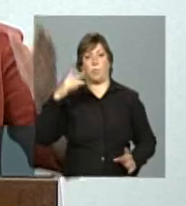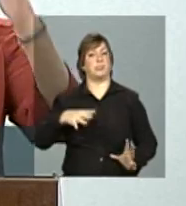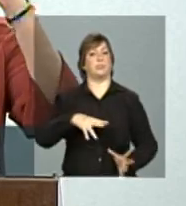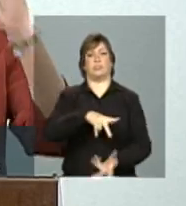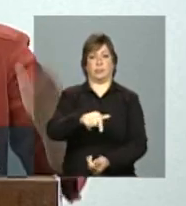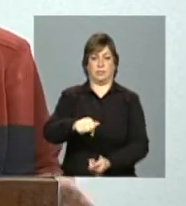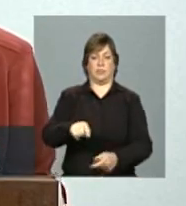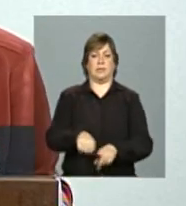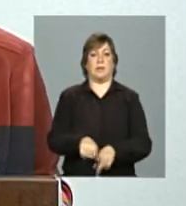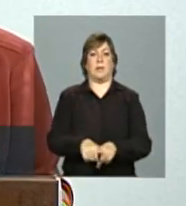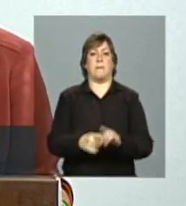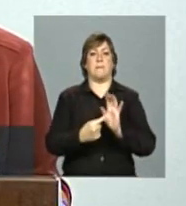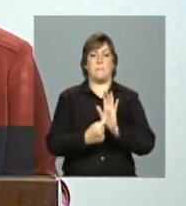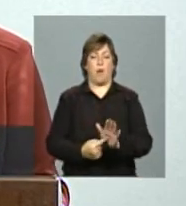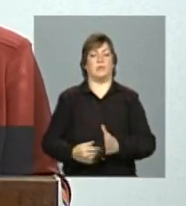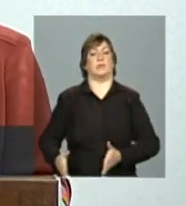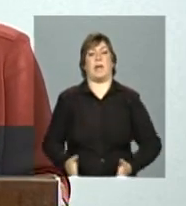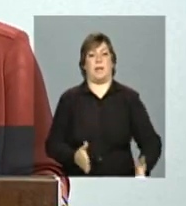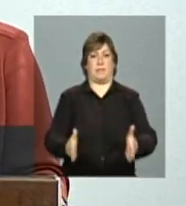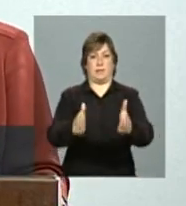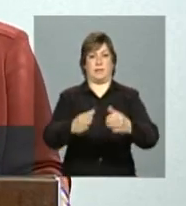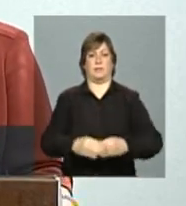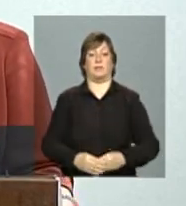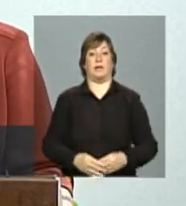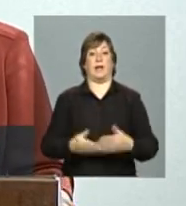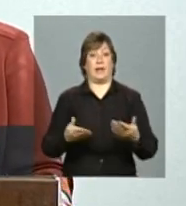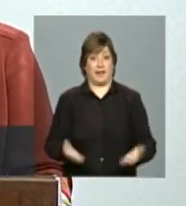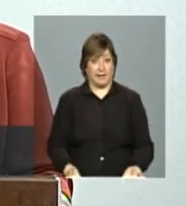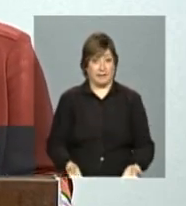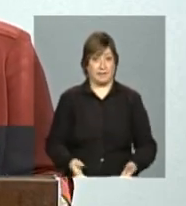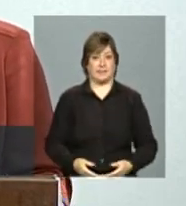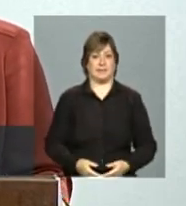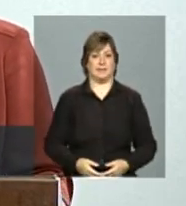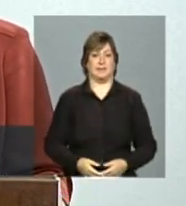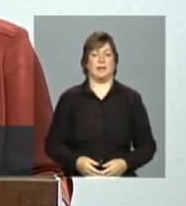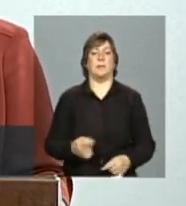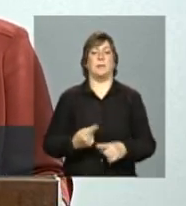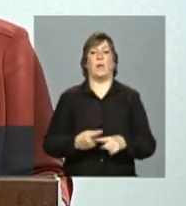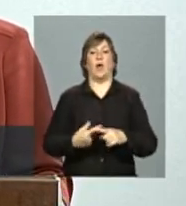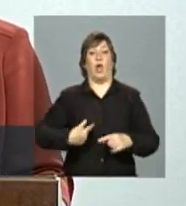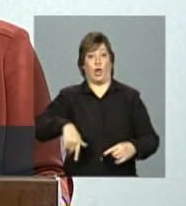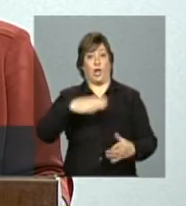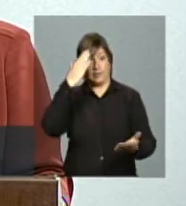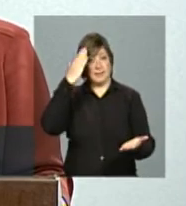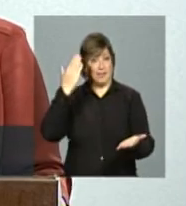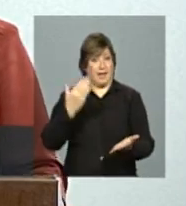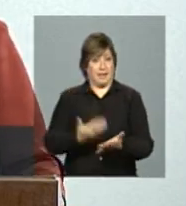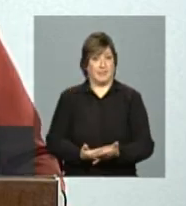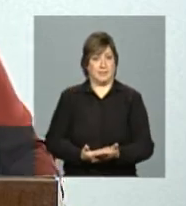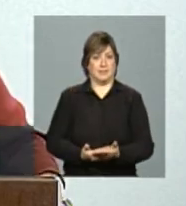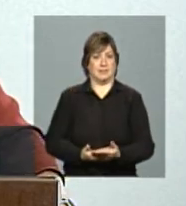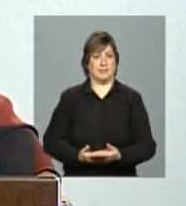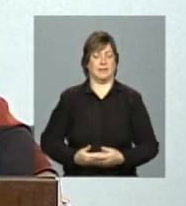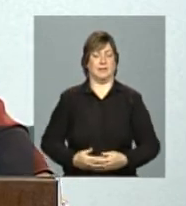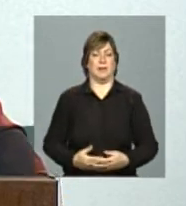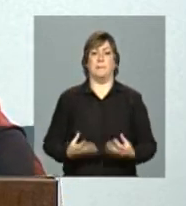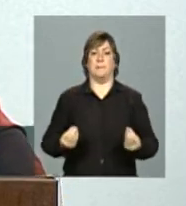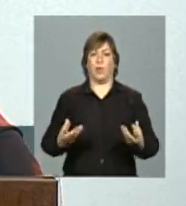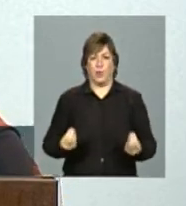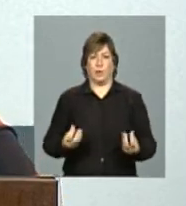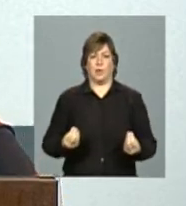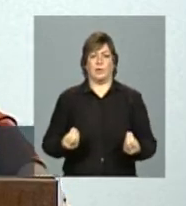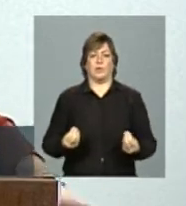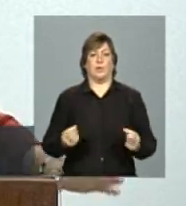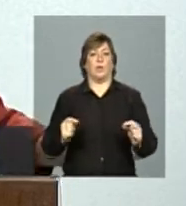uma diretriz e mostra um caminho daí Porque nós acreditamos muito